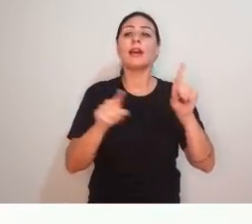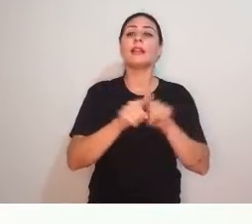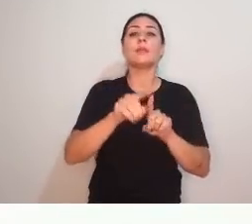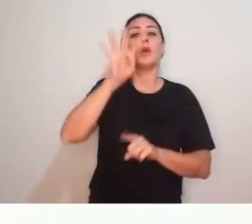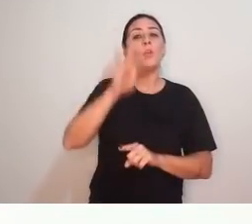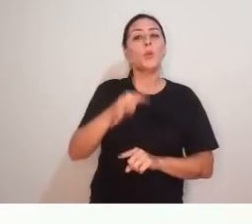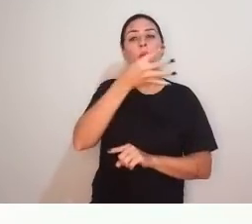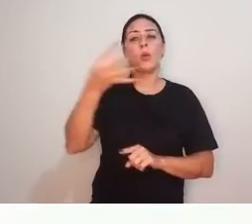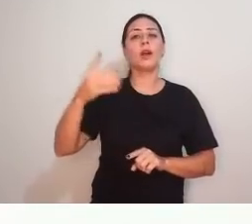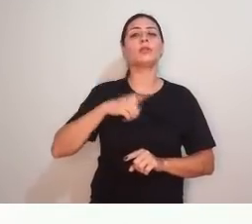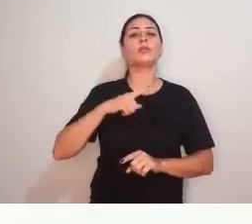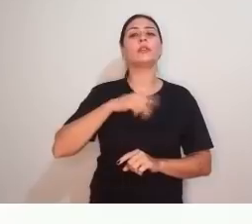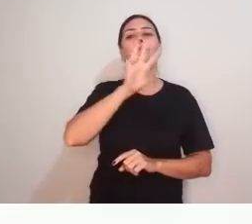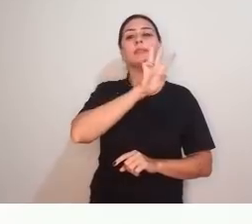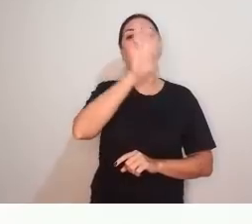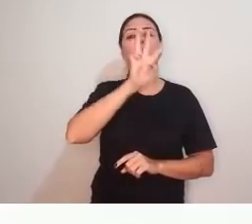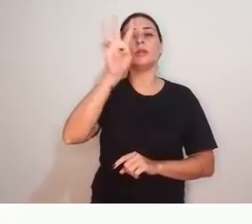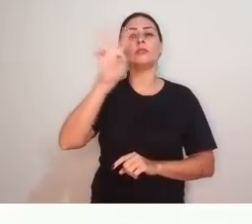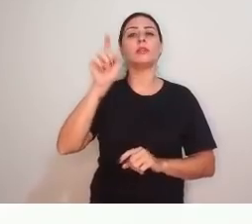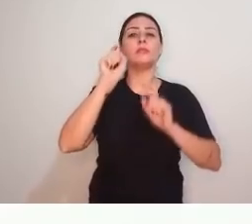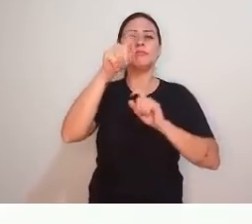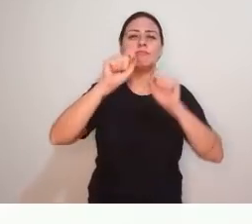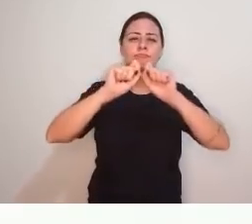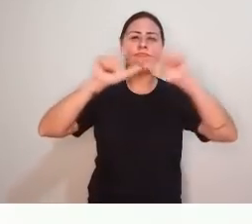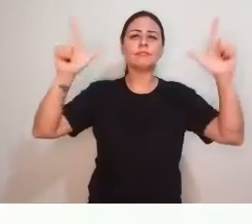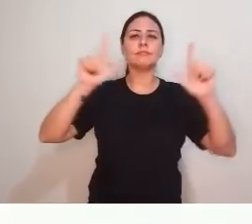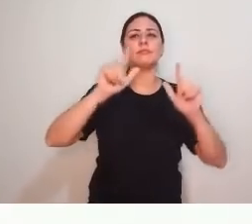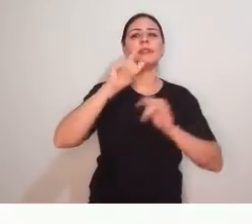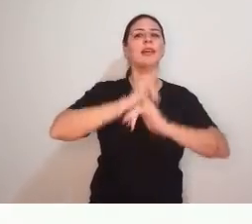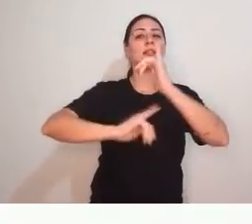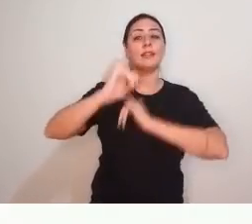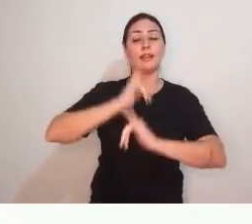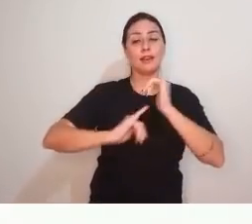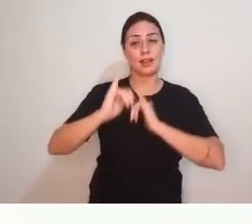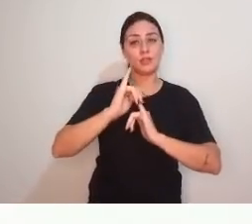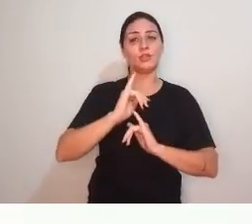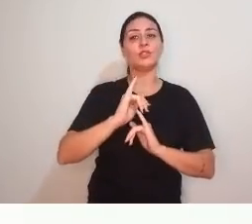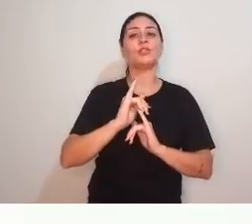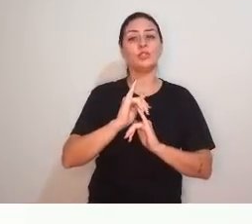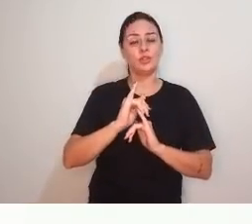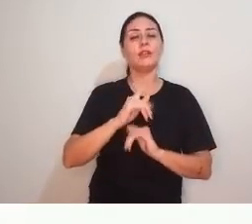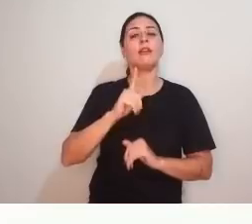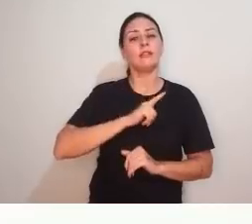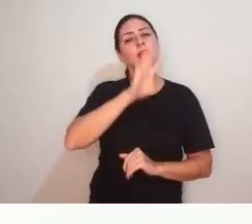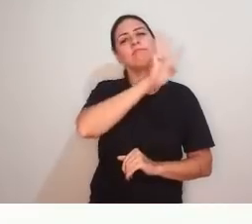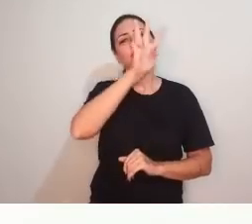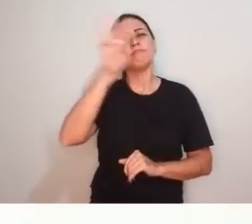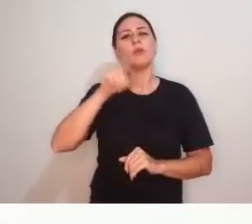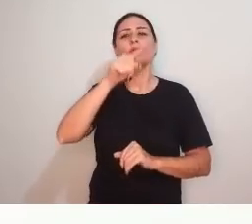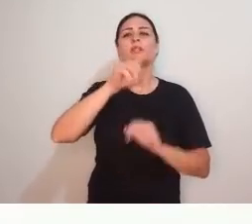os endereços na internet de cada um que eu recomendo, tá? Então você tem os links aqui para você buscar todo esse material,